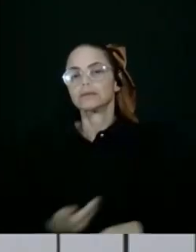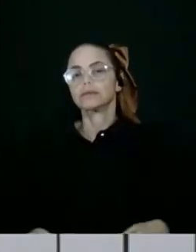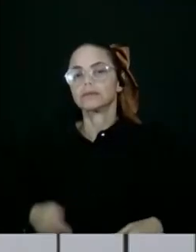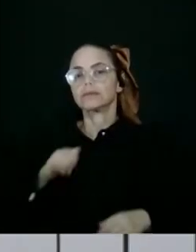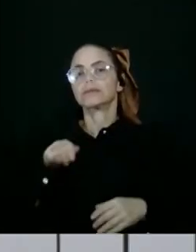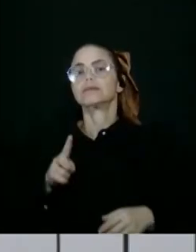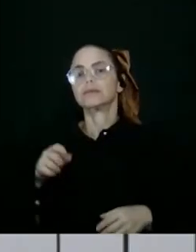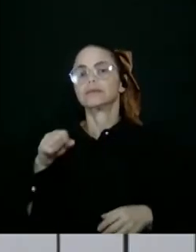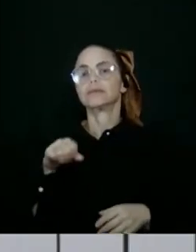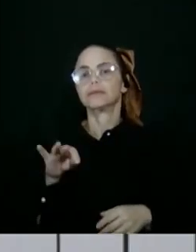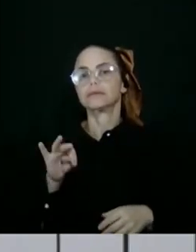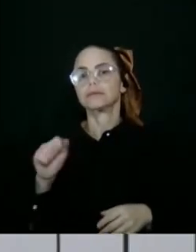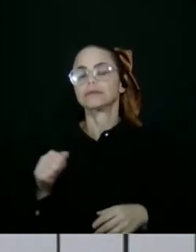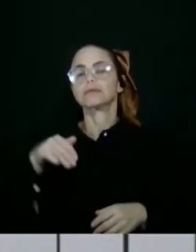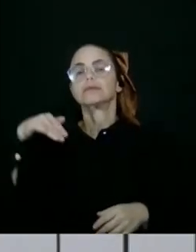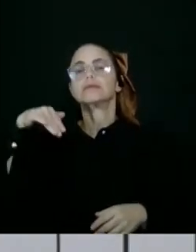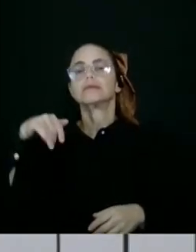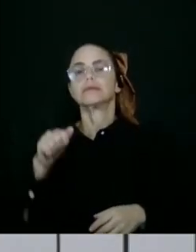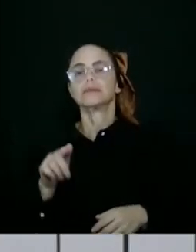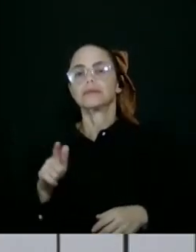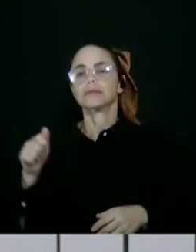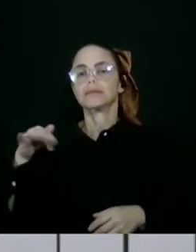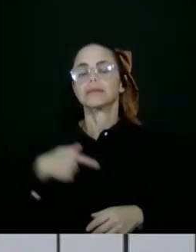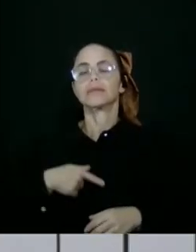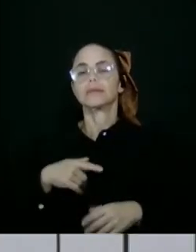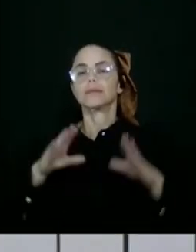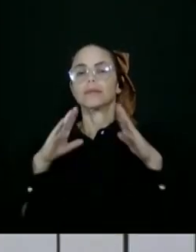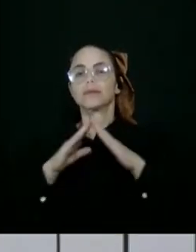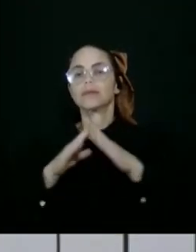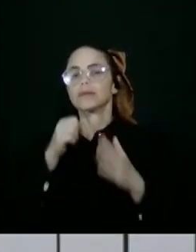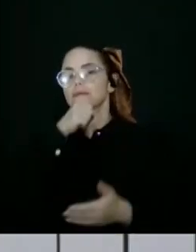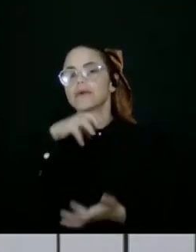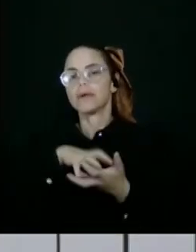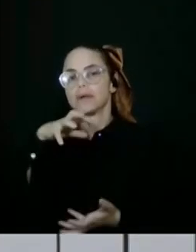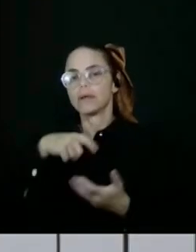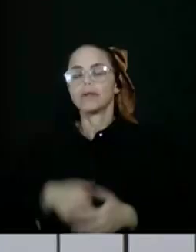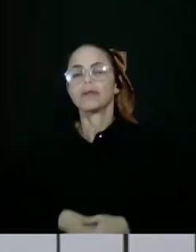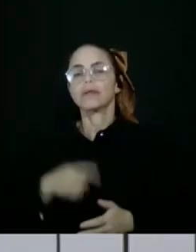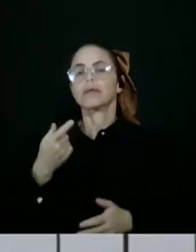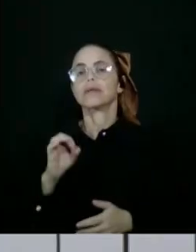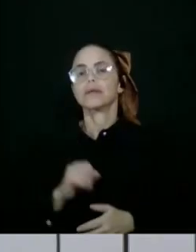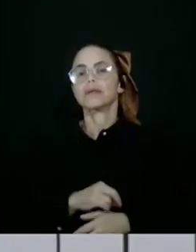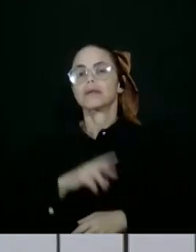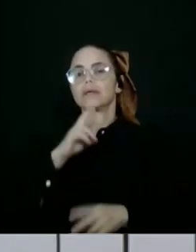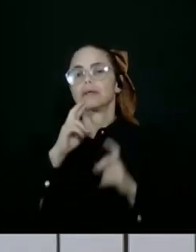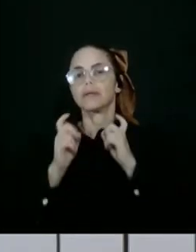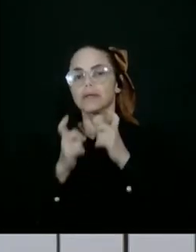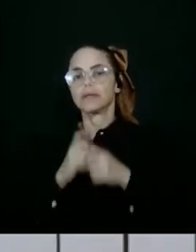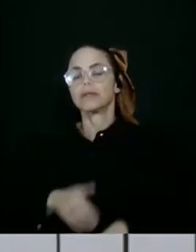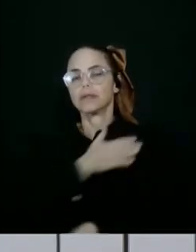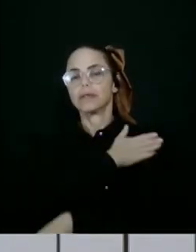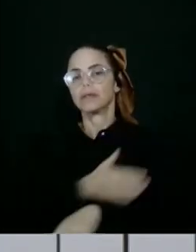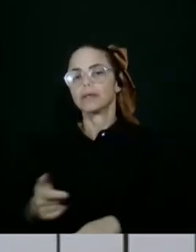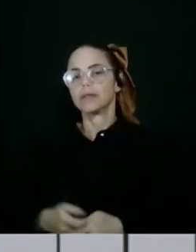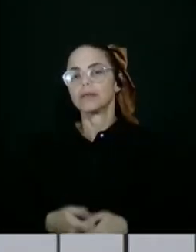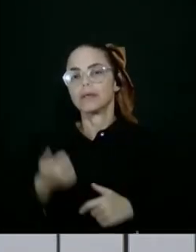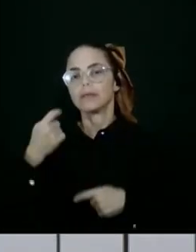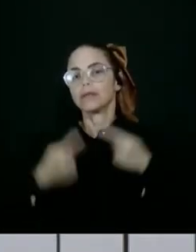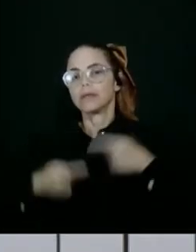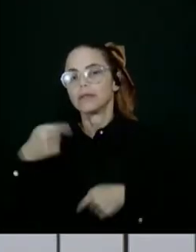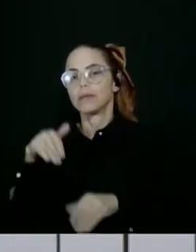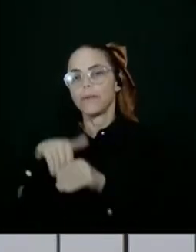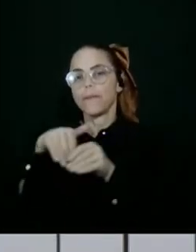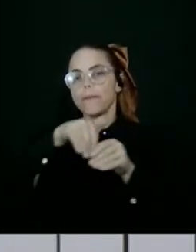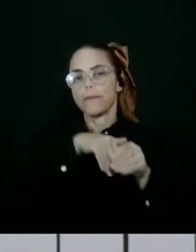um lar de idosos. A proposta vai ser analisada na 10ª reunião ordinária do ano, em primeira discussão e votação,